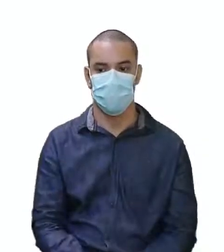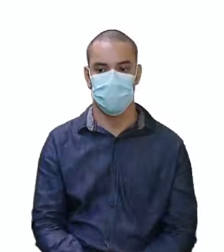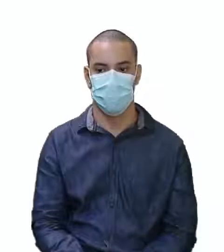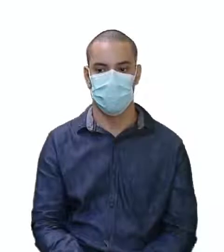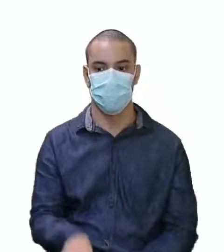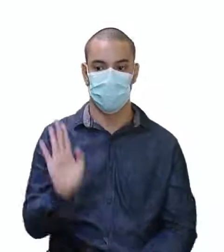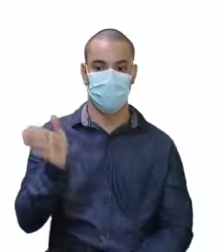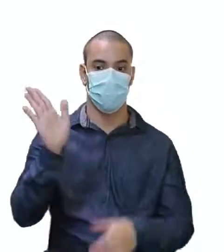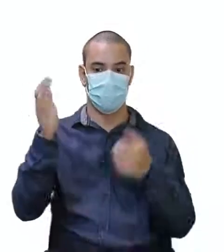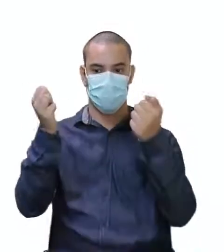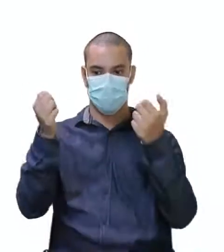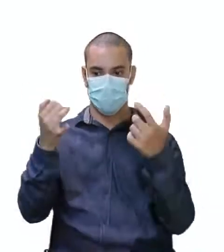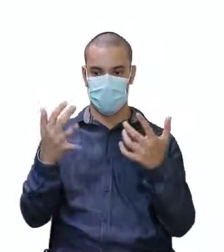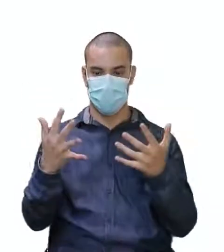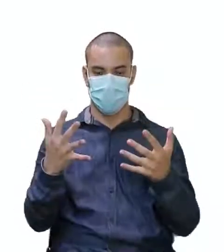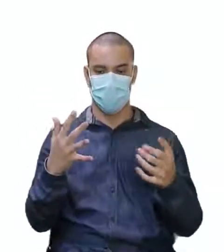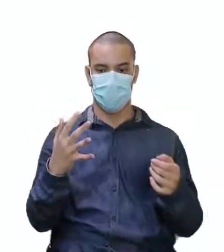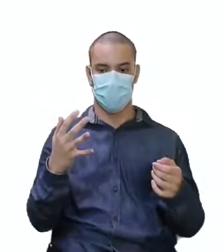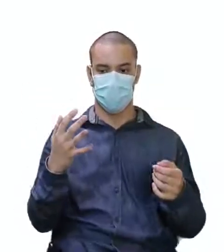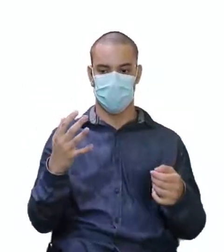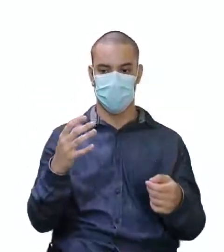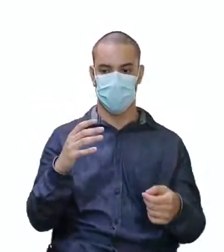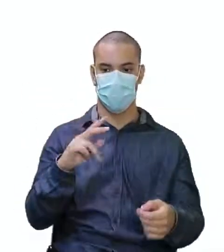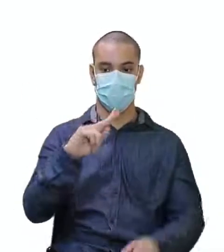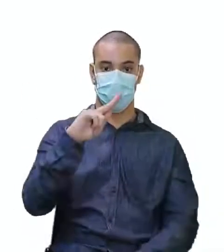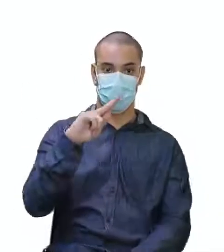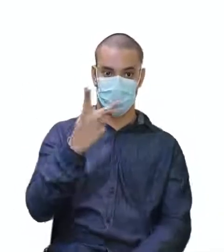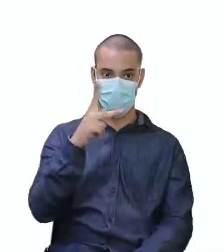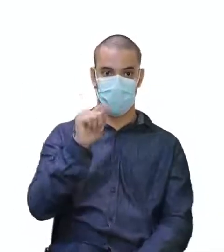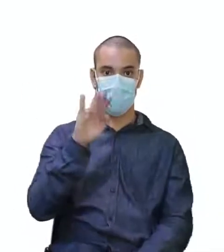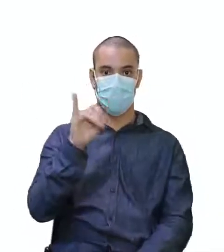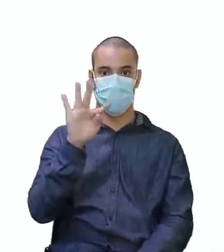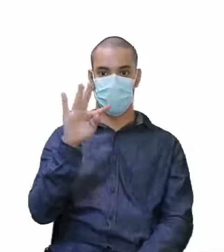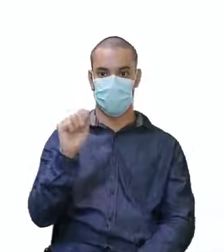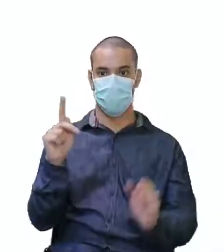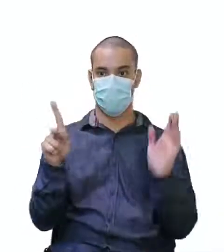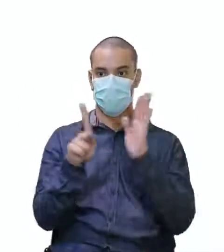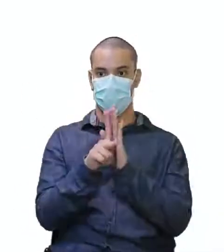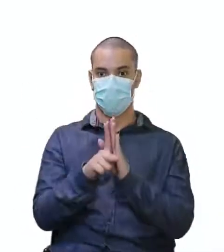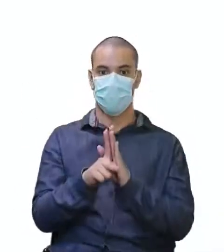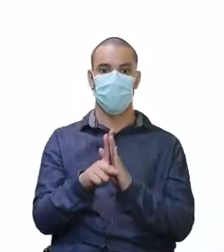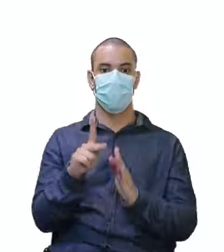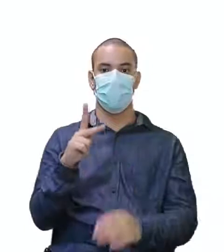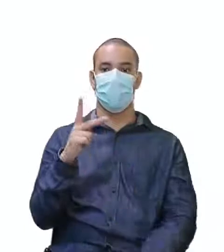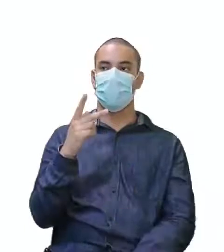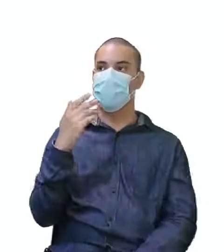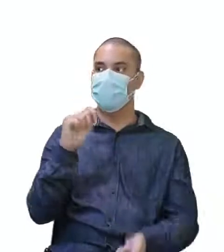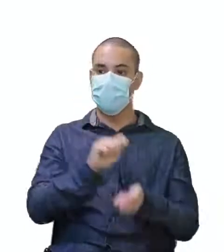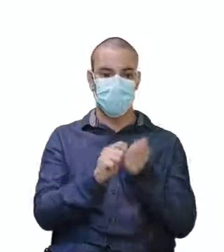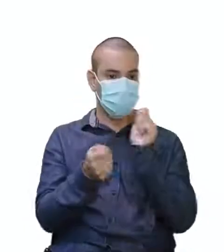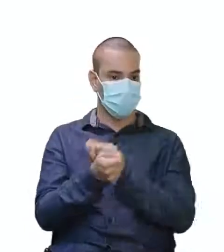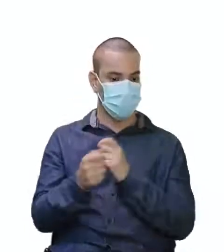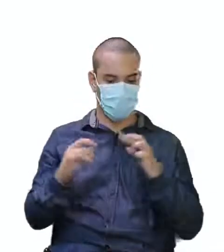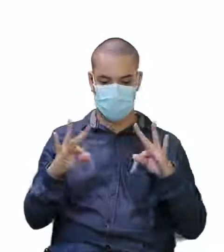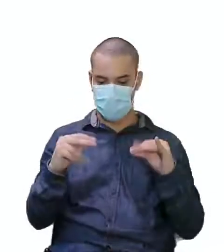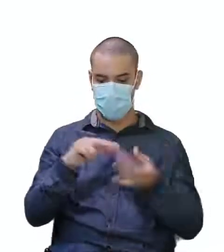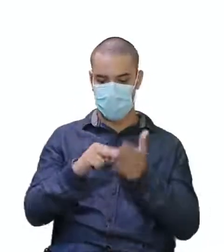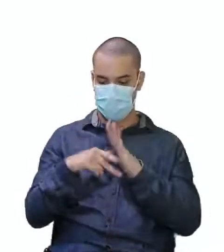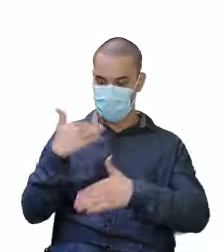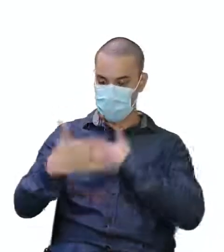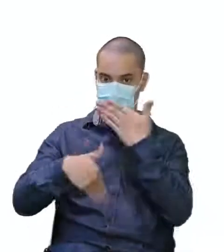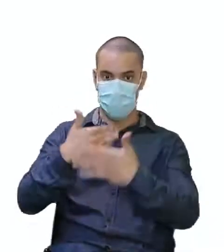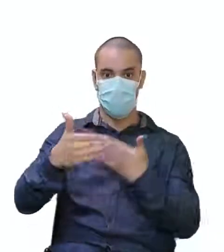já falei isso aqui. O hábitat oferece as condições climáticas, físicas e alimentares adequadas para o desenvolvimento de